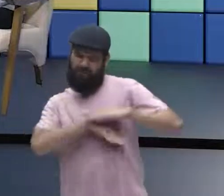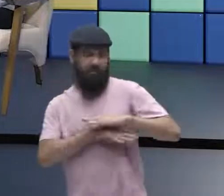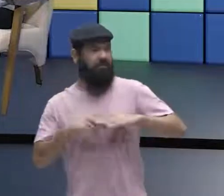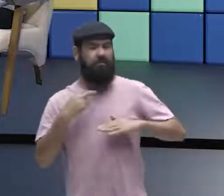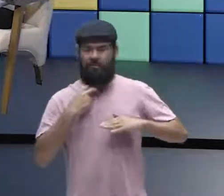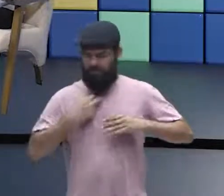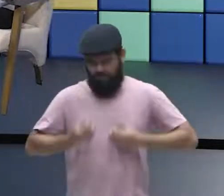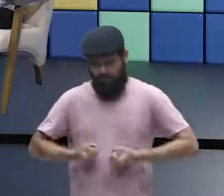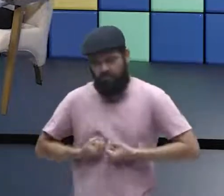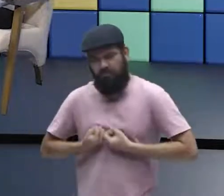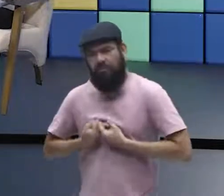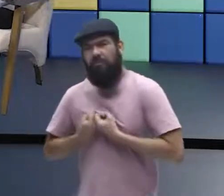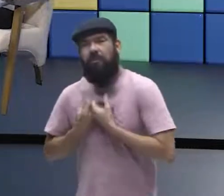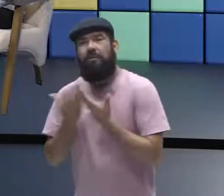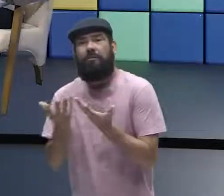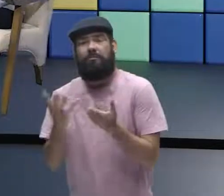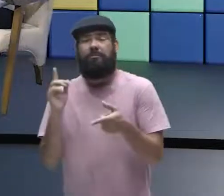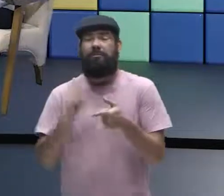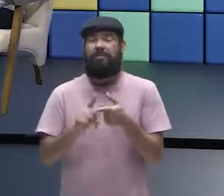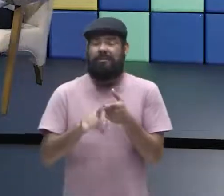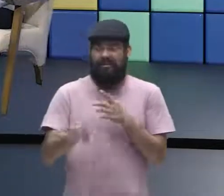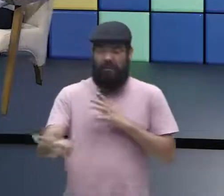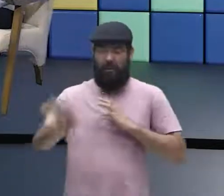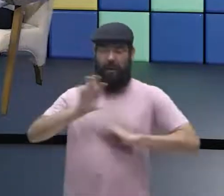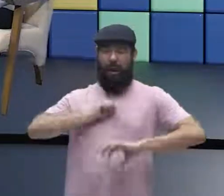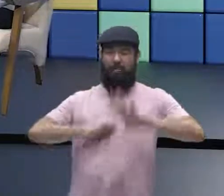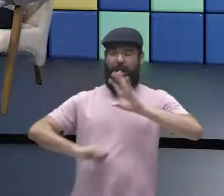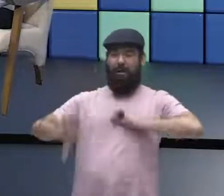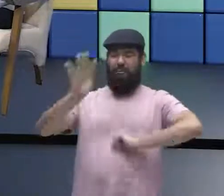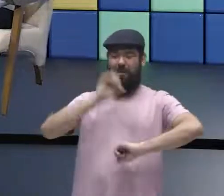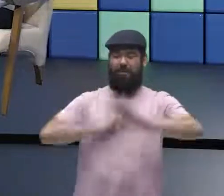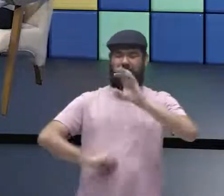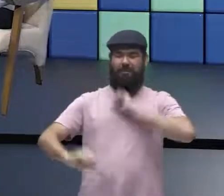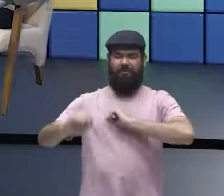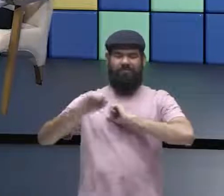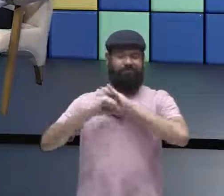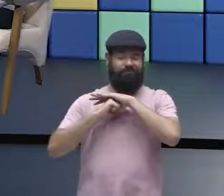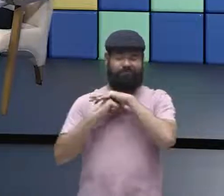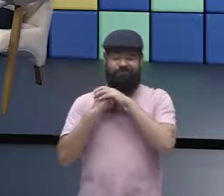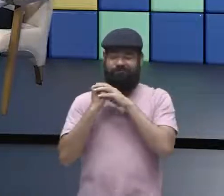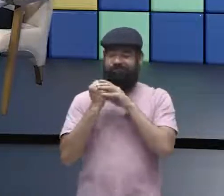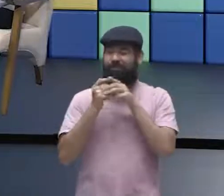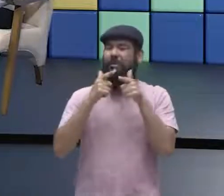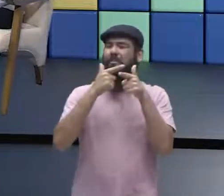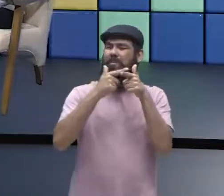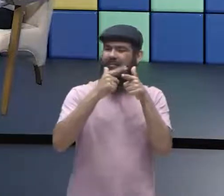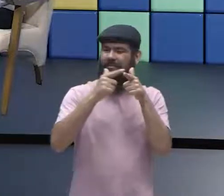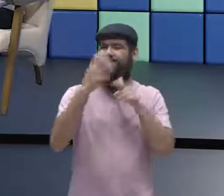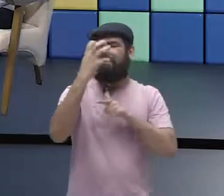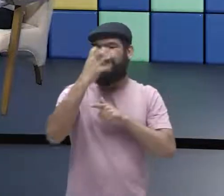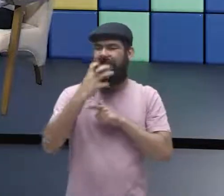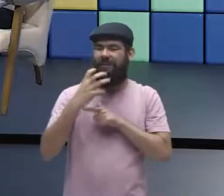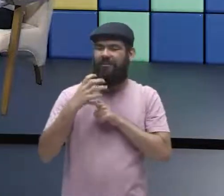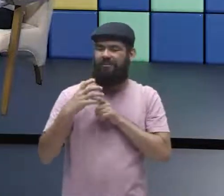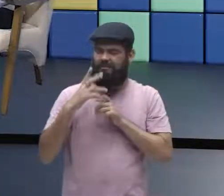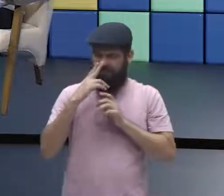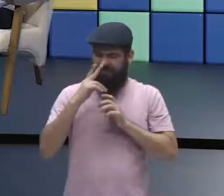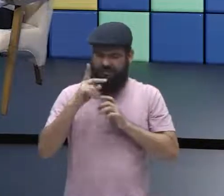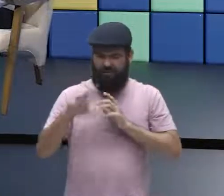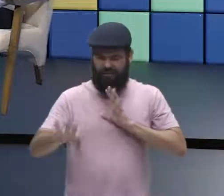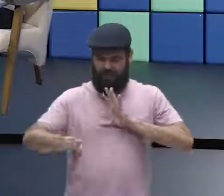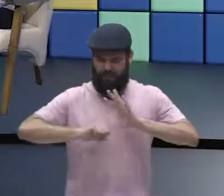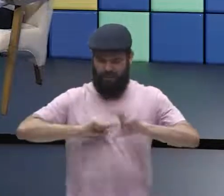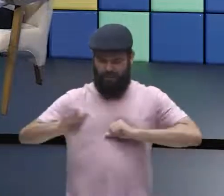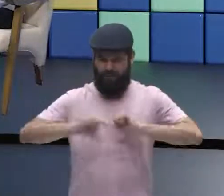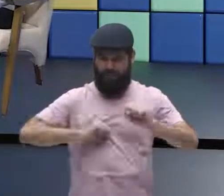fora. Porque senão, de alguma forma, isso pode virar um problema mais sério. Um balãozinho que vai se enchendo e pode